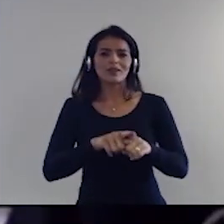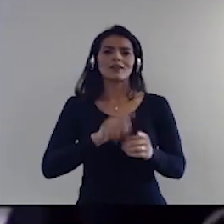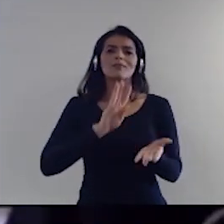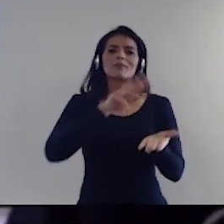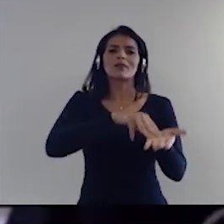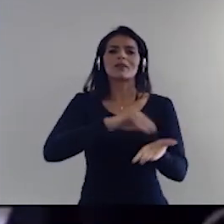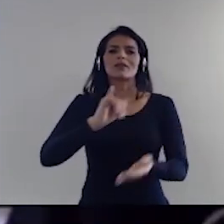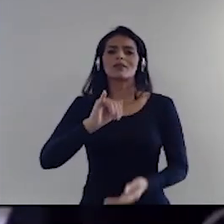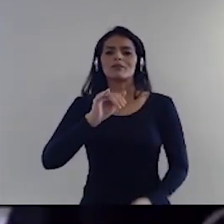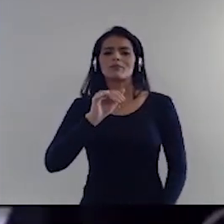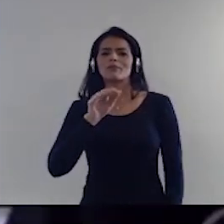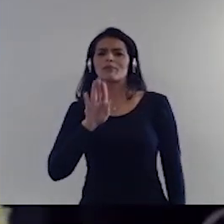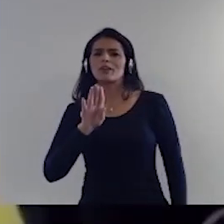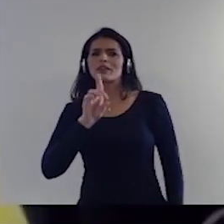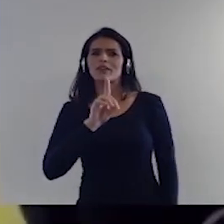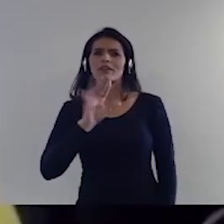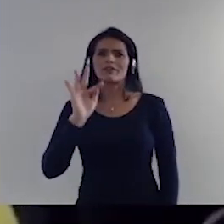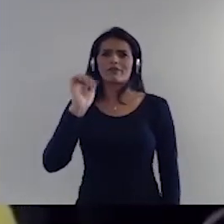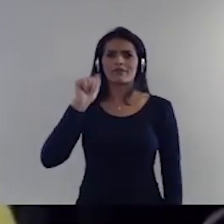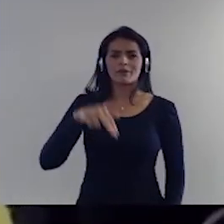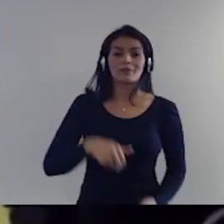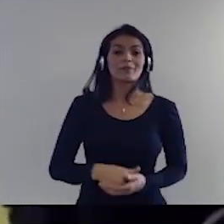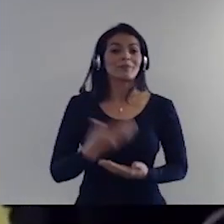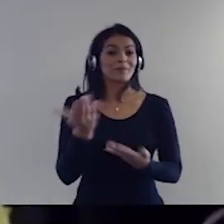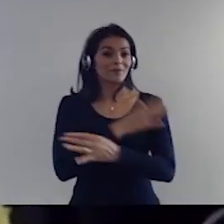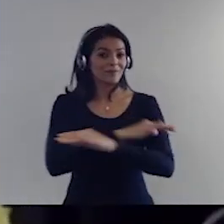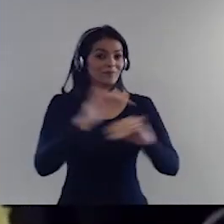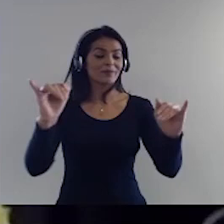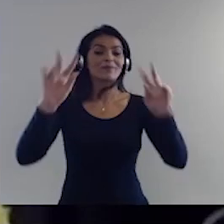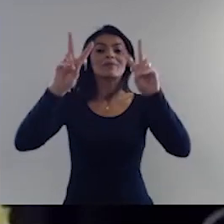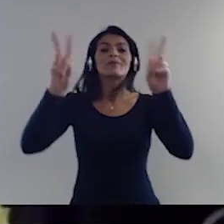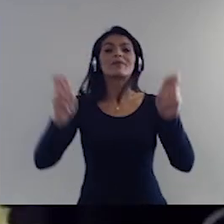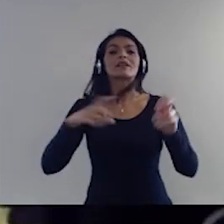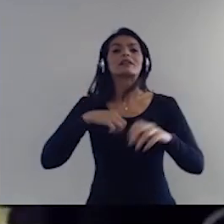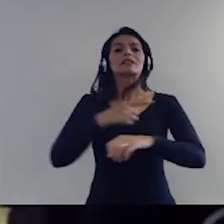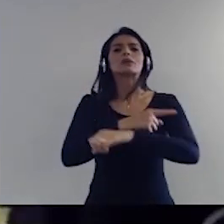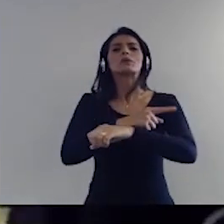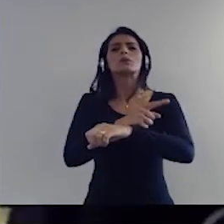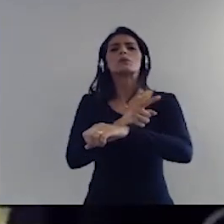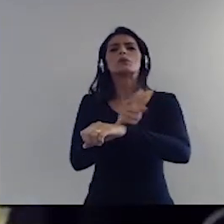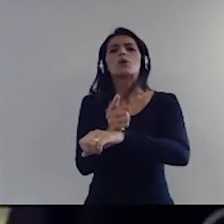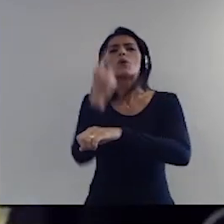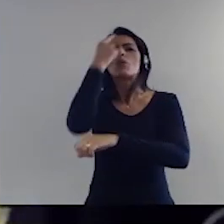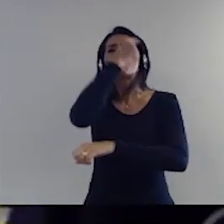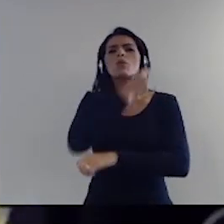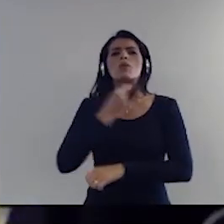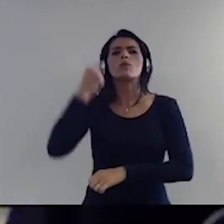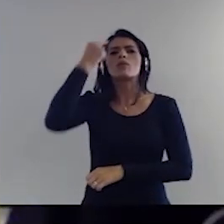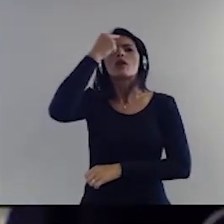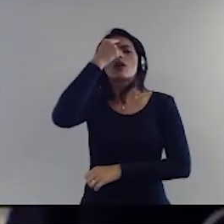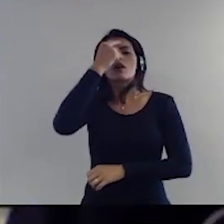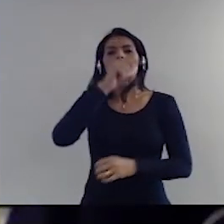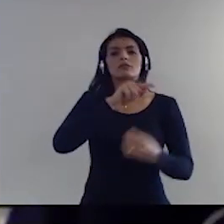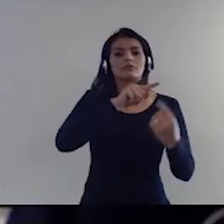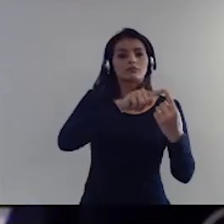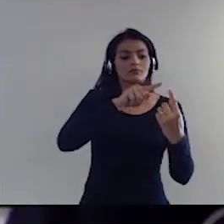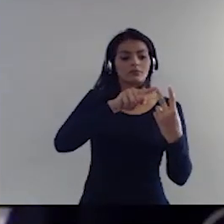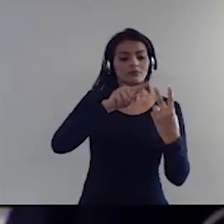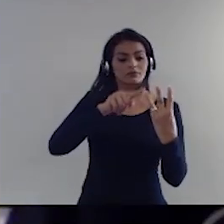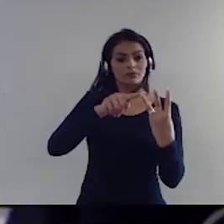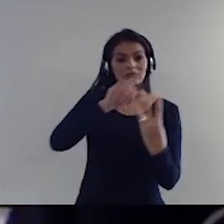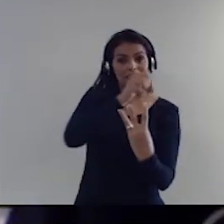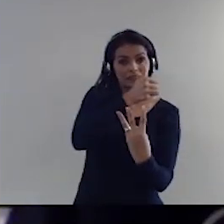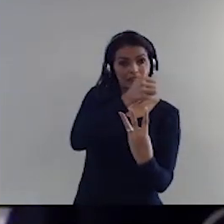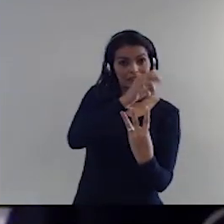IBDFAM. Bom, eu queria lembrá-los que o painel ele tem uma duração de aproximadamente 1 hora, cada um dos senhores vai falar